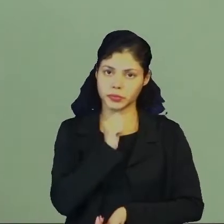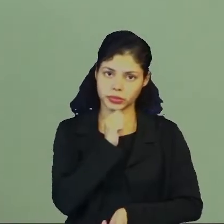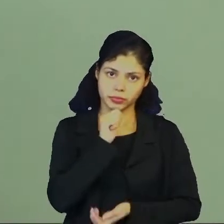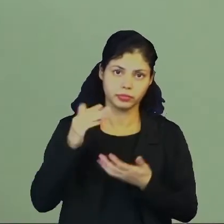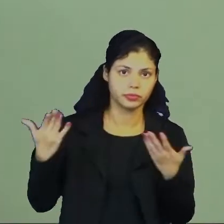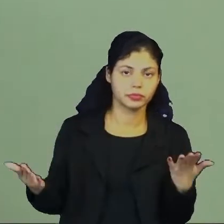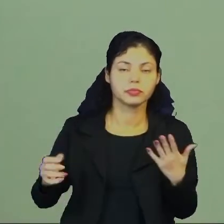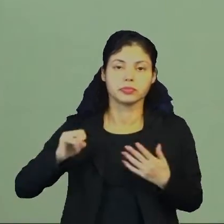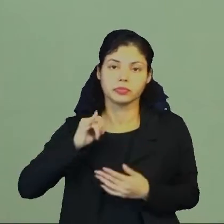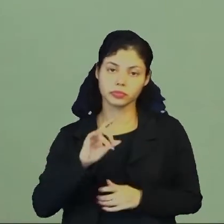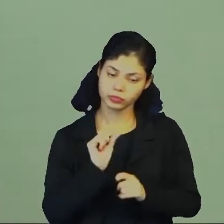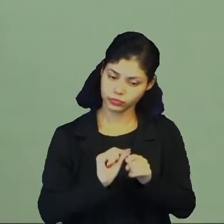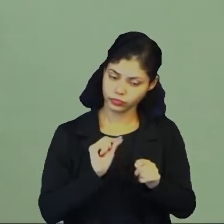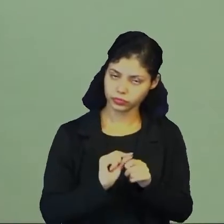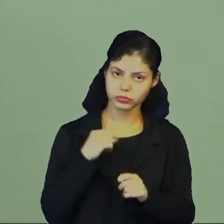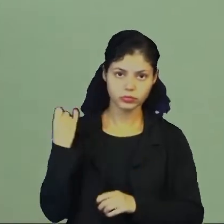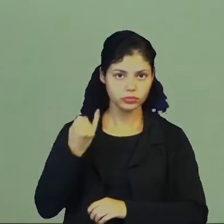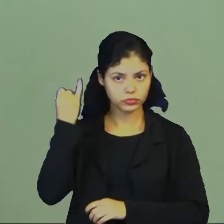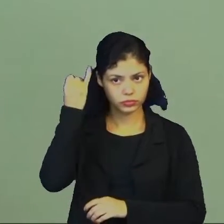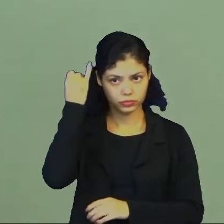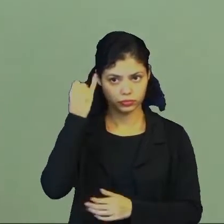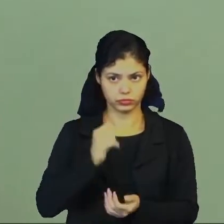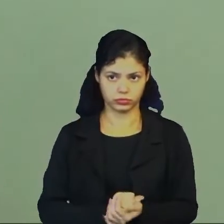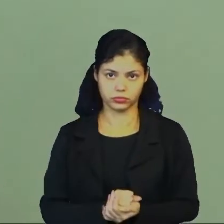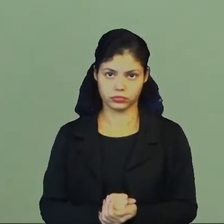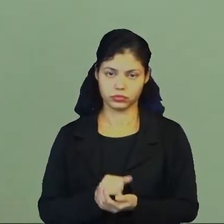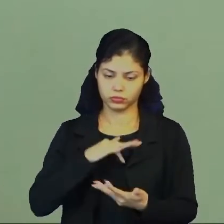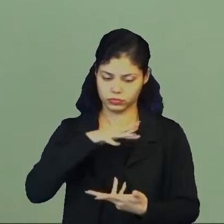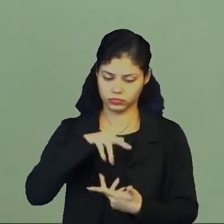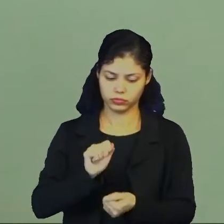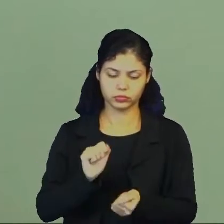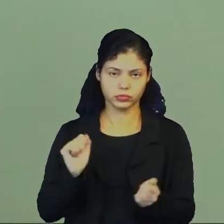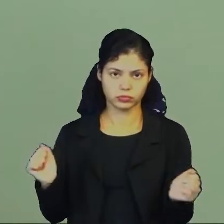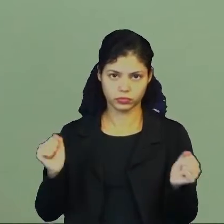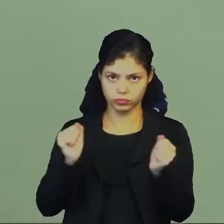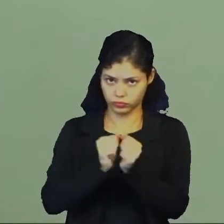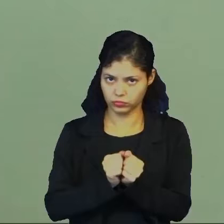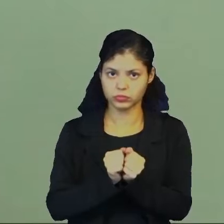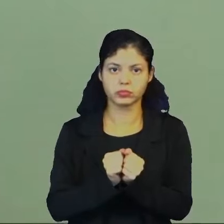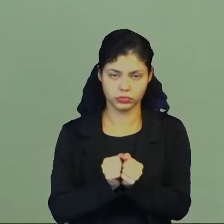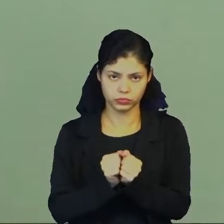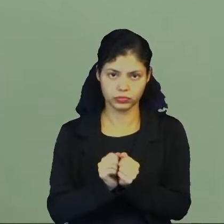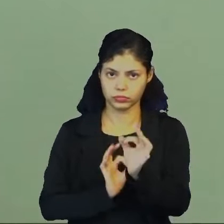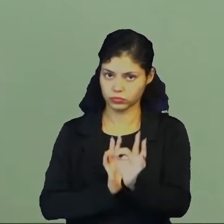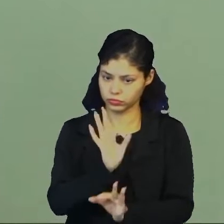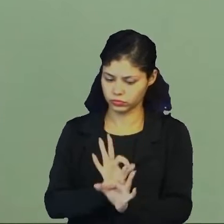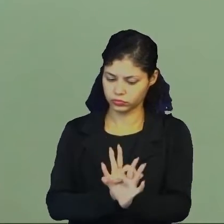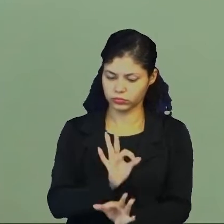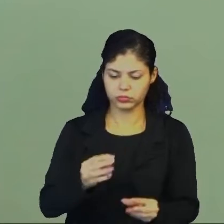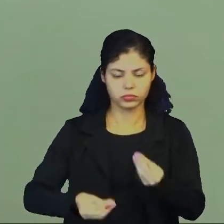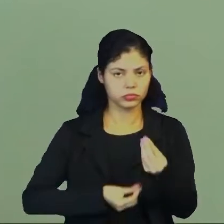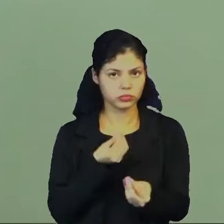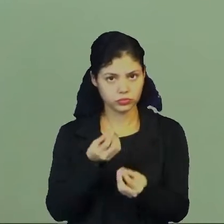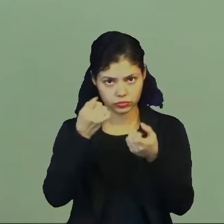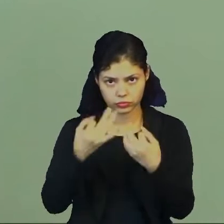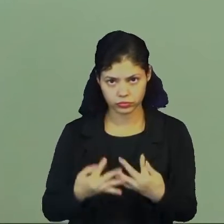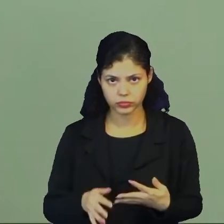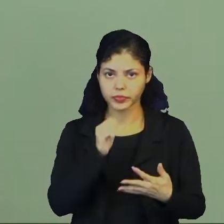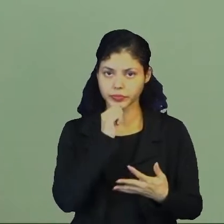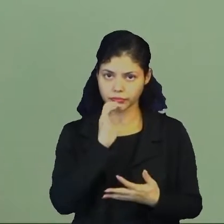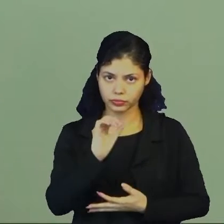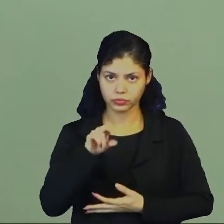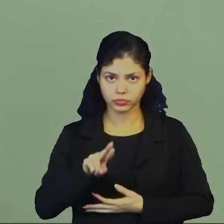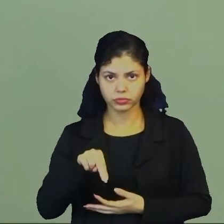Então, se faz importante que o mundo se una, numa organização, como foi fundada a